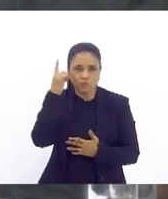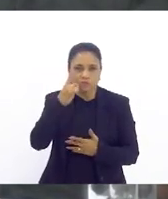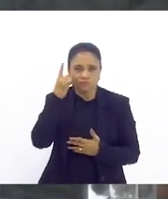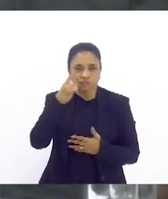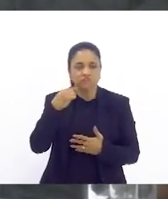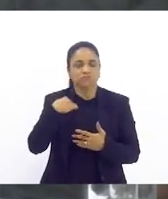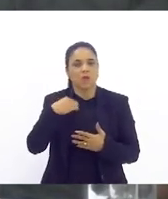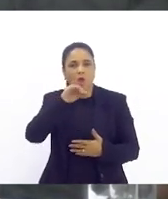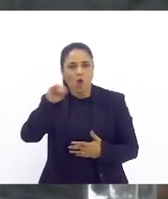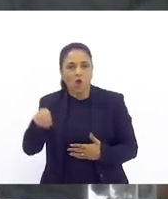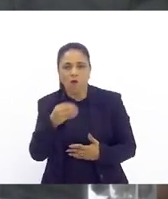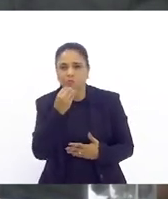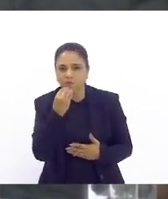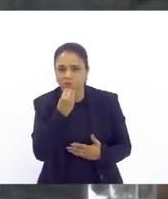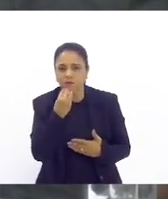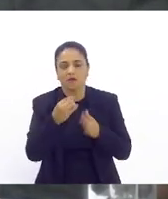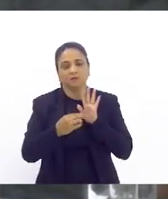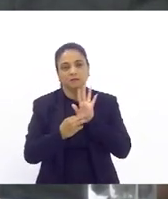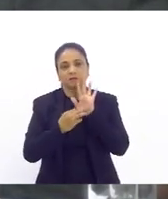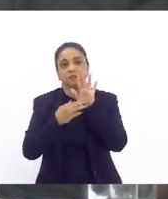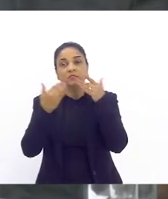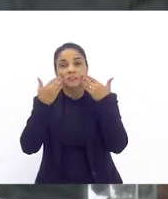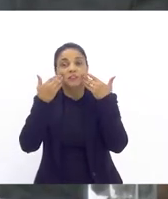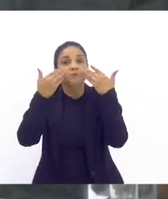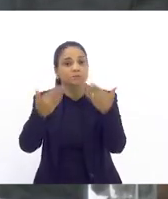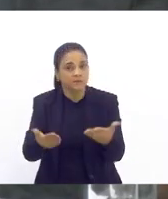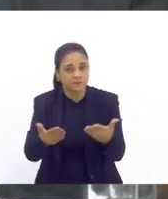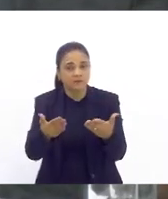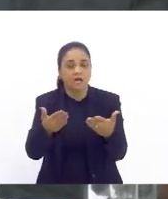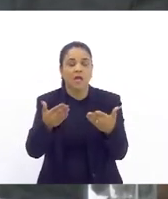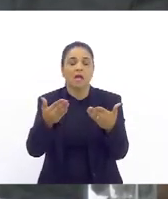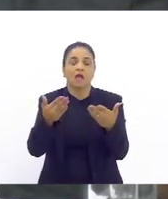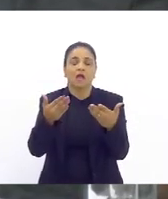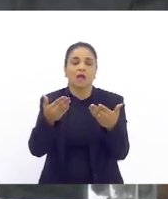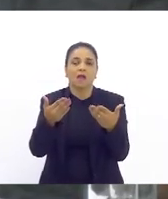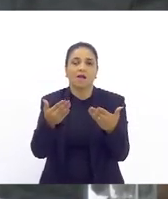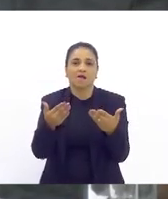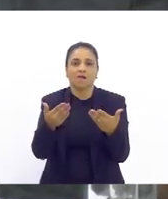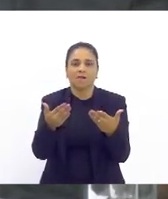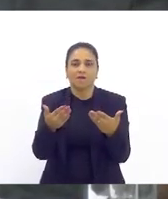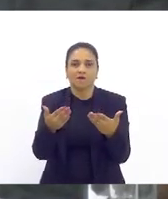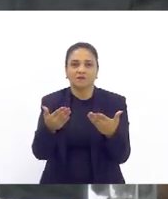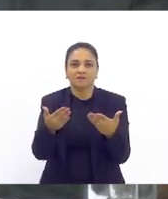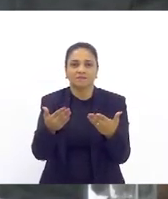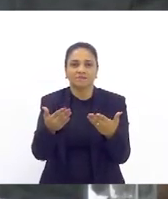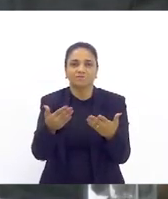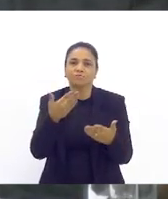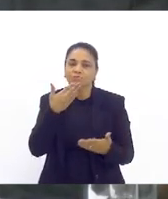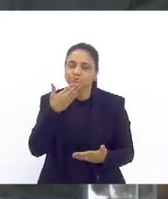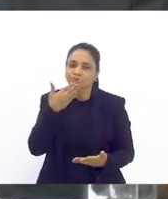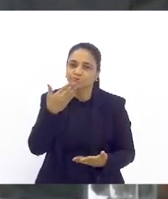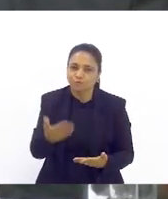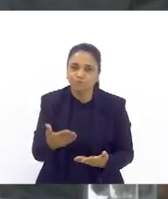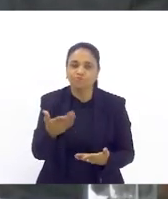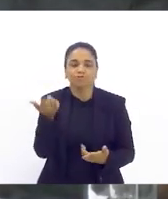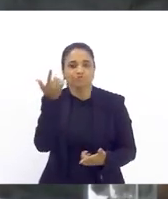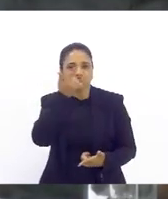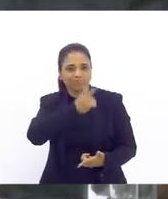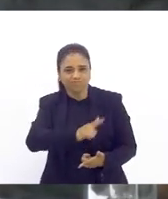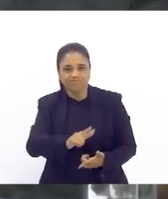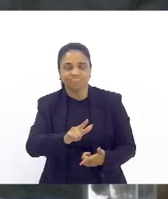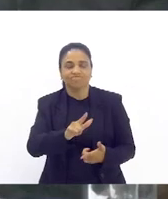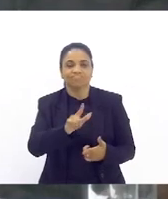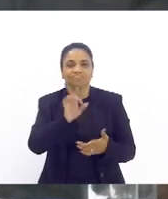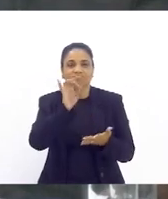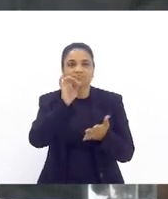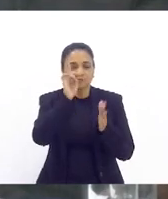expressar garantindo pelo menos solicitando a garantia de